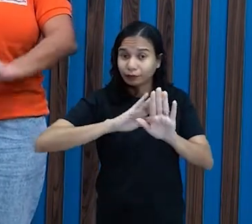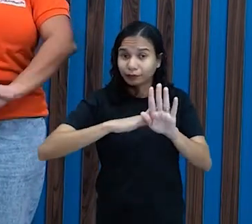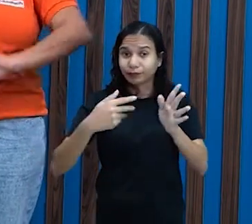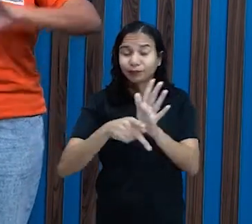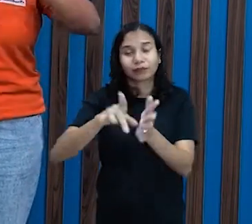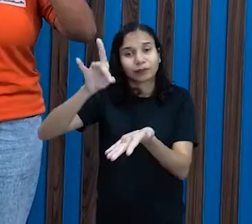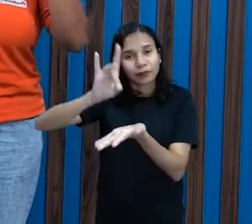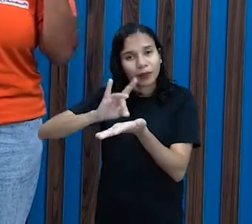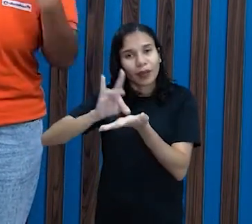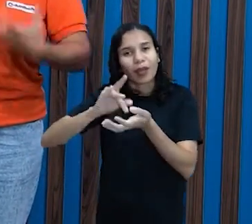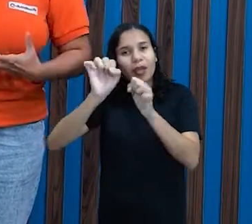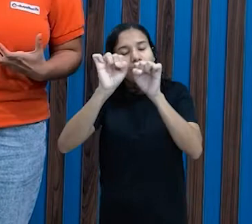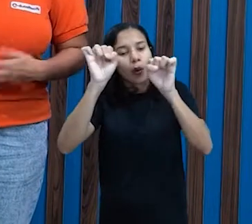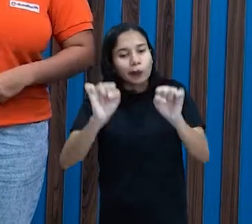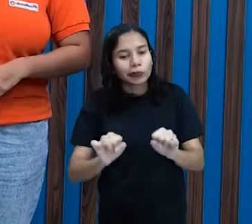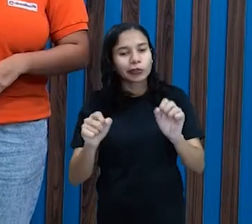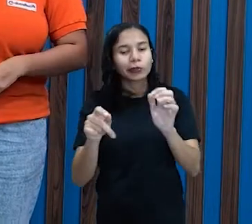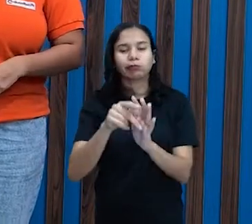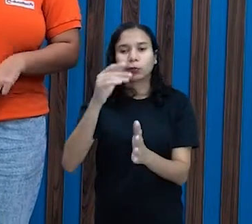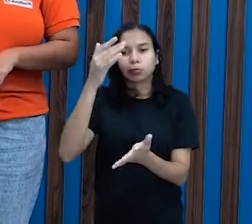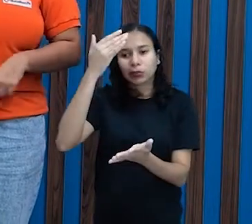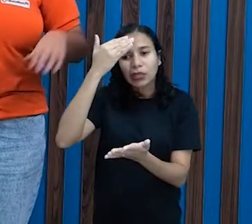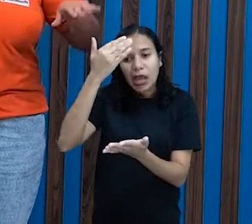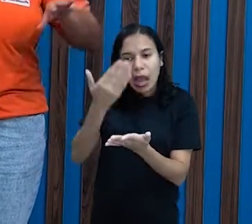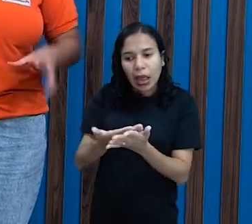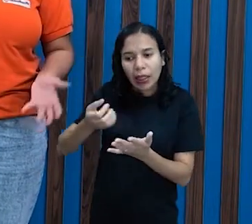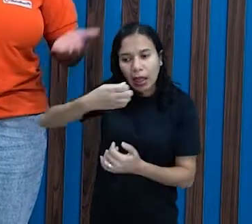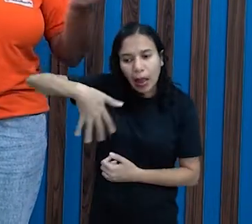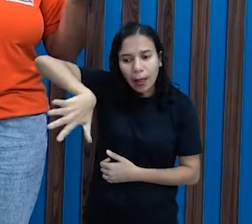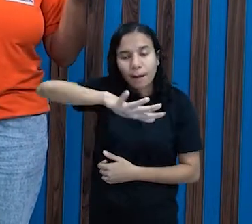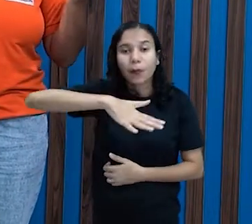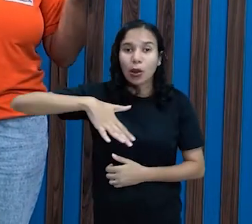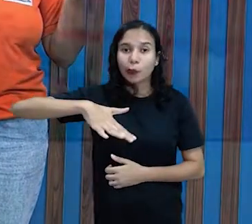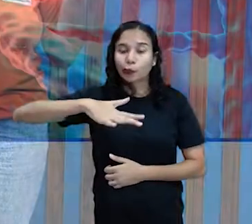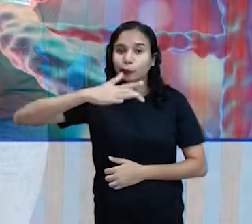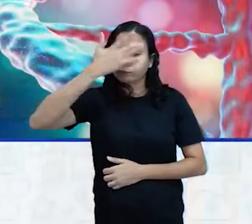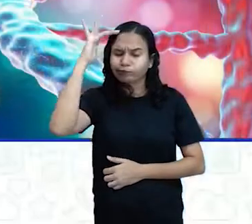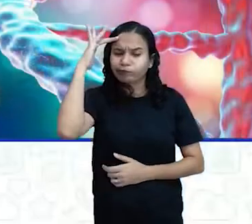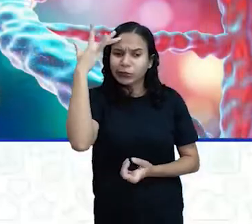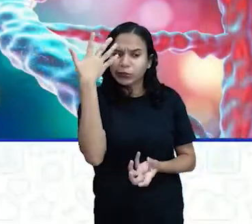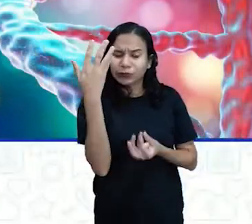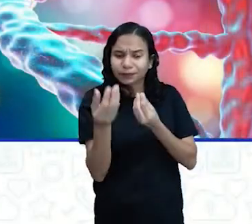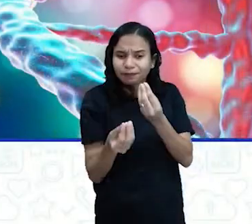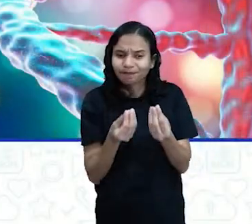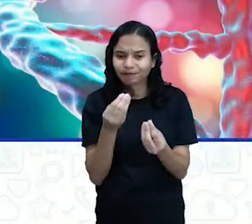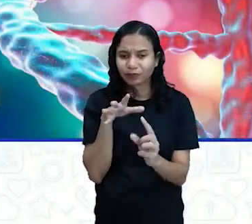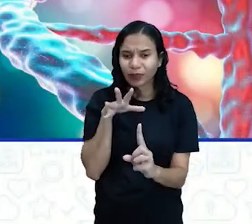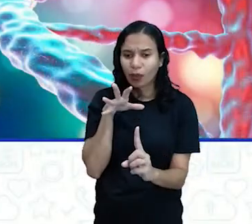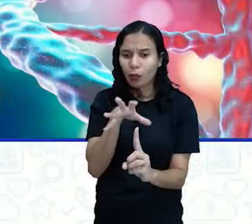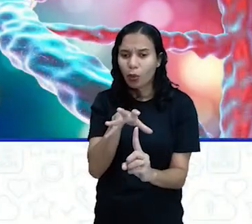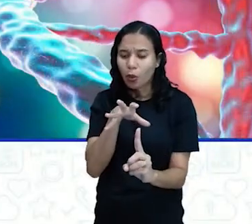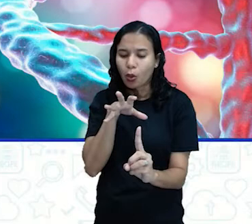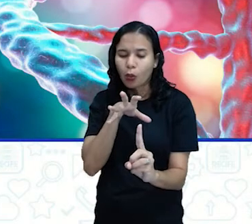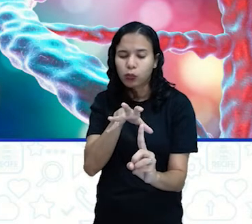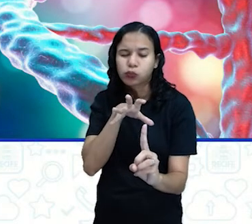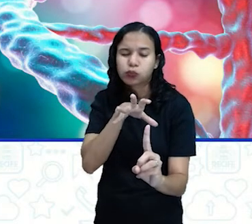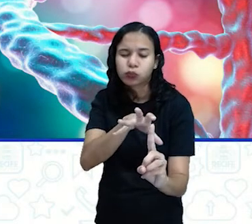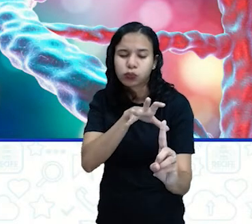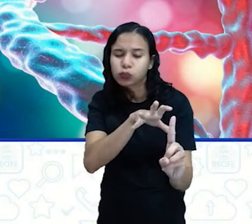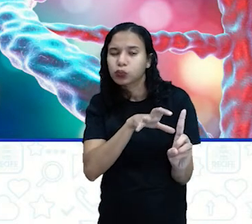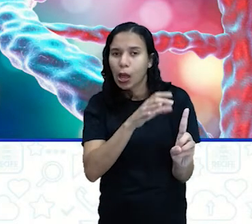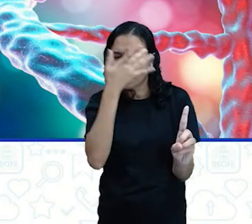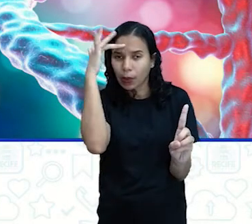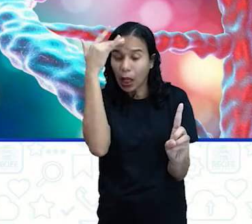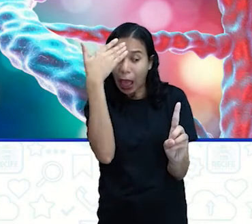vai manipular um sistema de crença para o benefício do seu discurso, mesmo